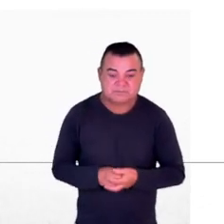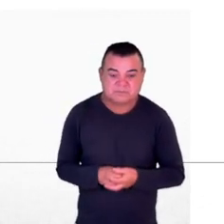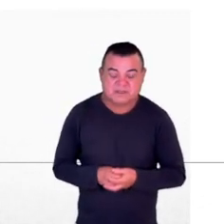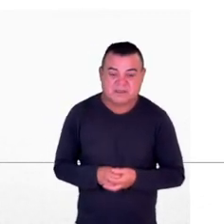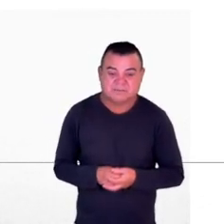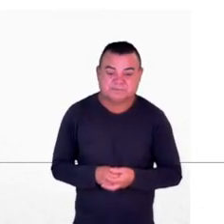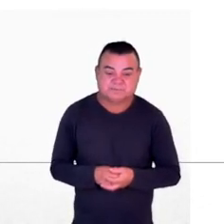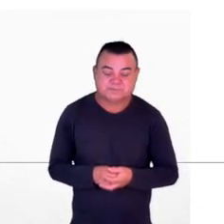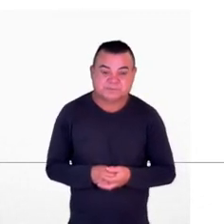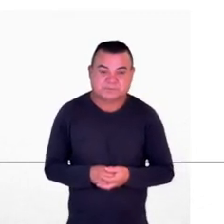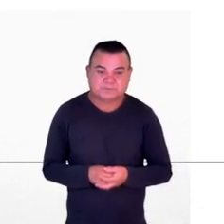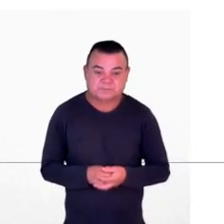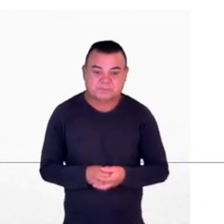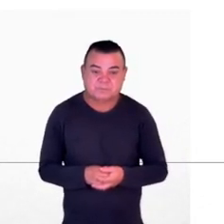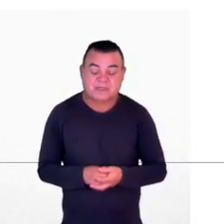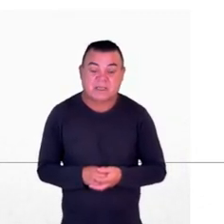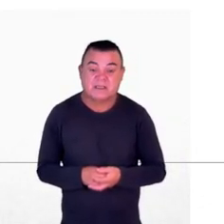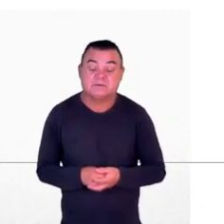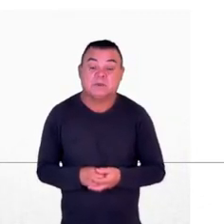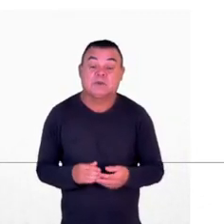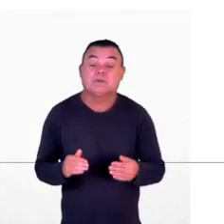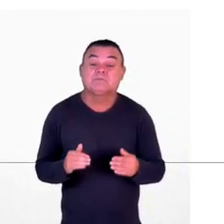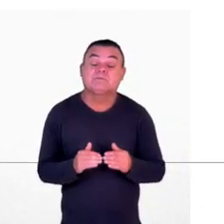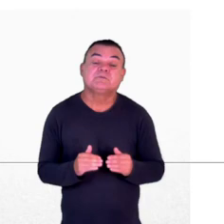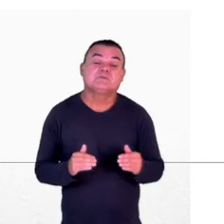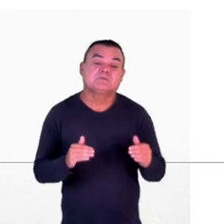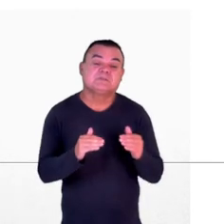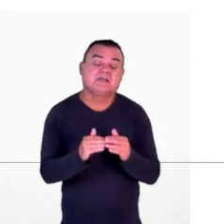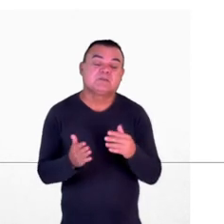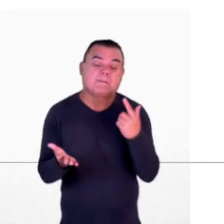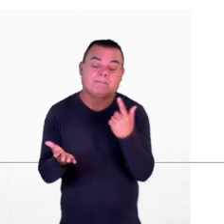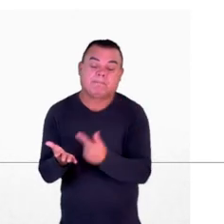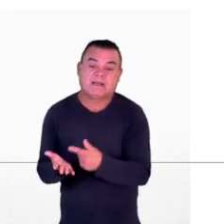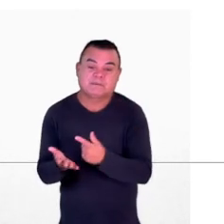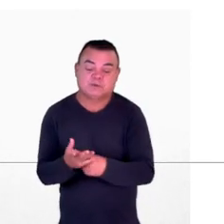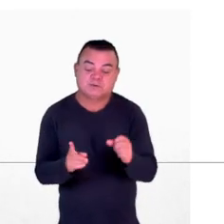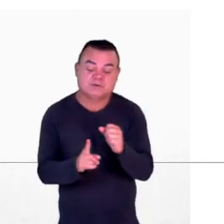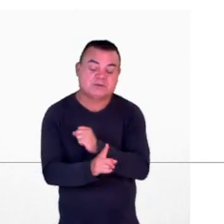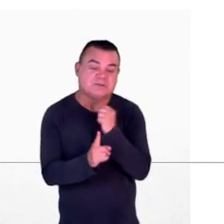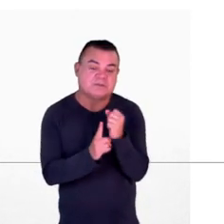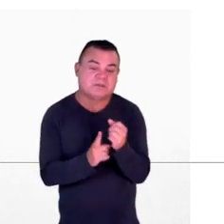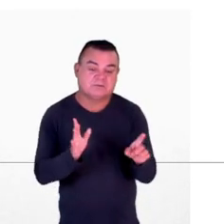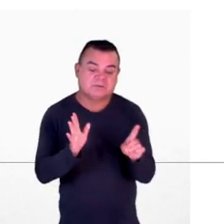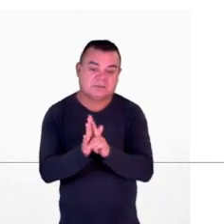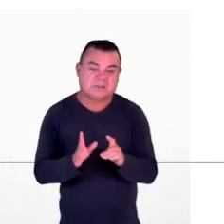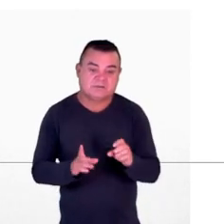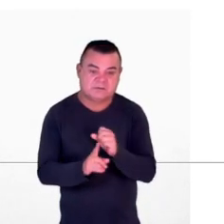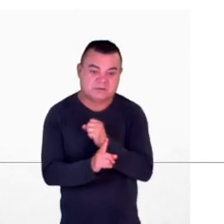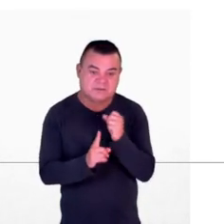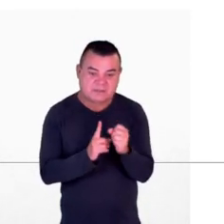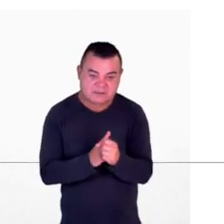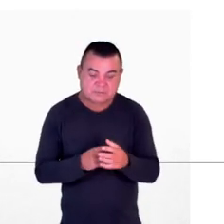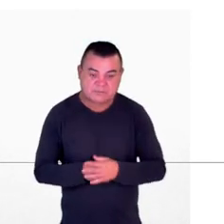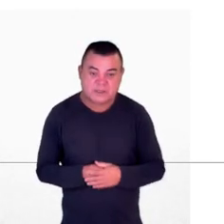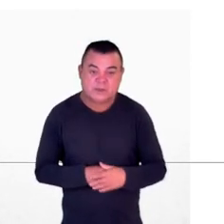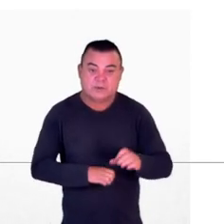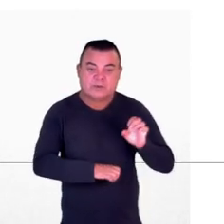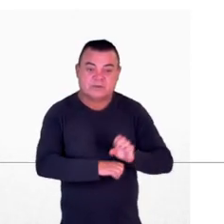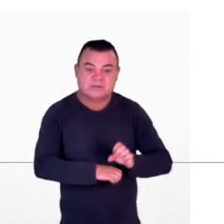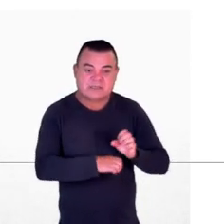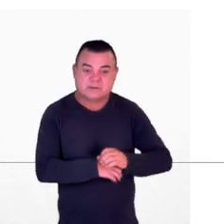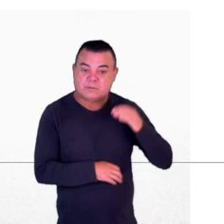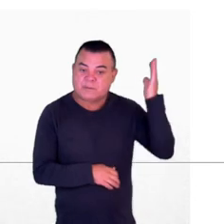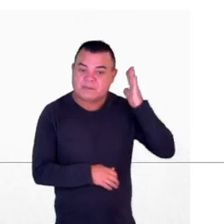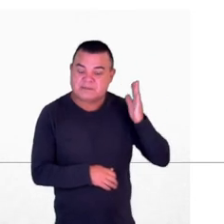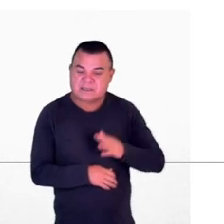segundo o pacto internacional dos direitos econômicos sociais o estado brasileiro não só o